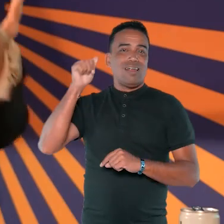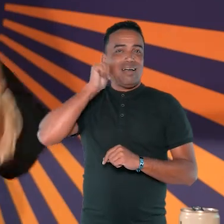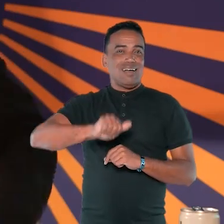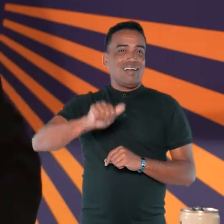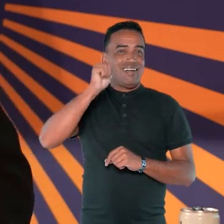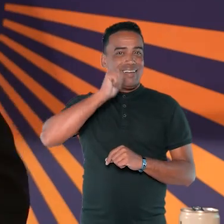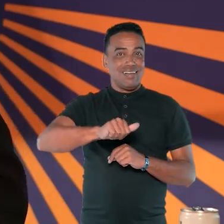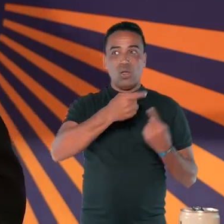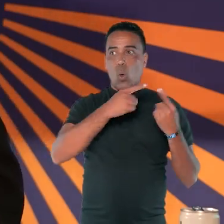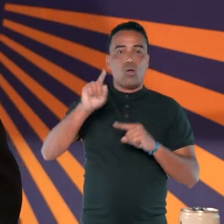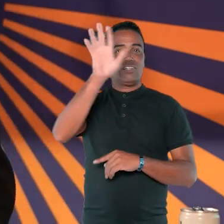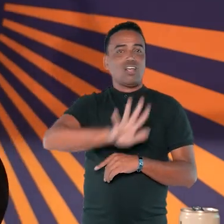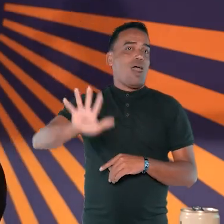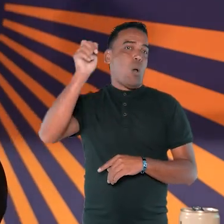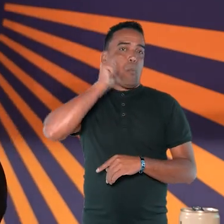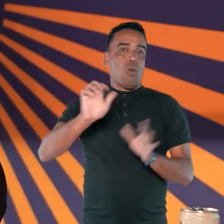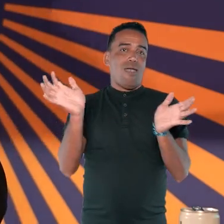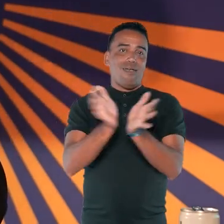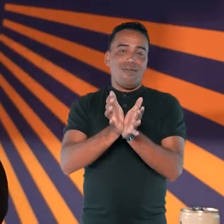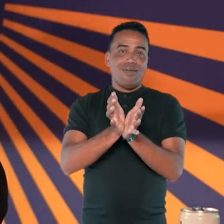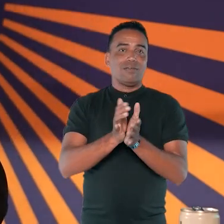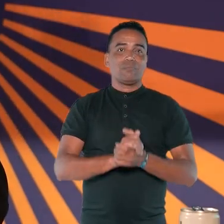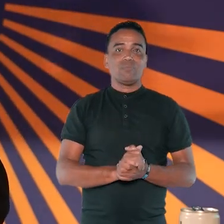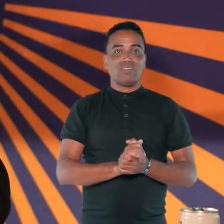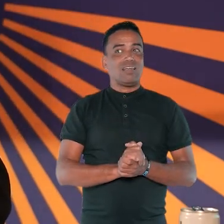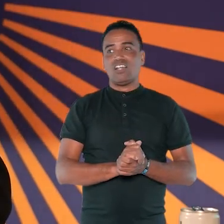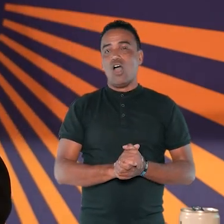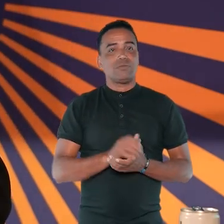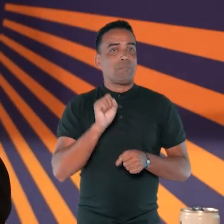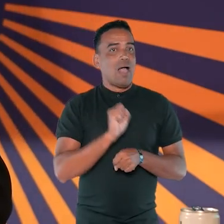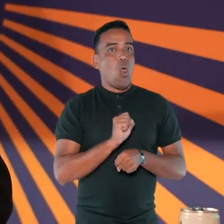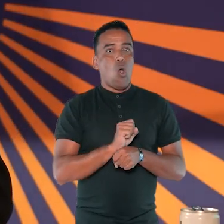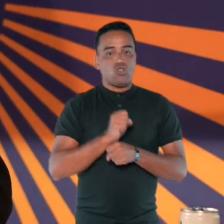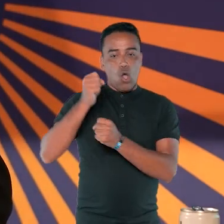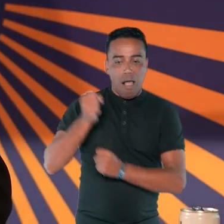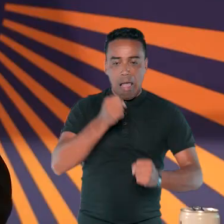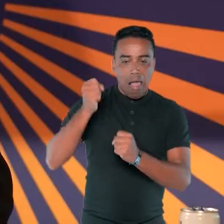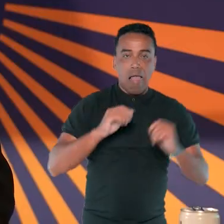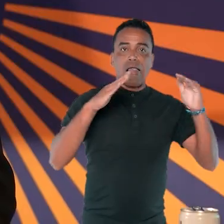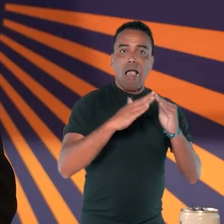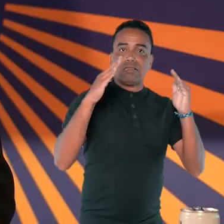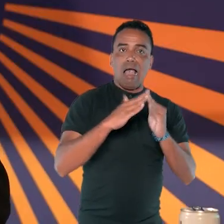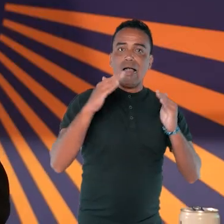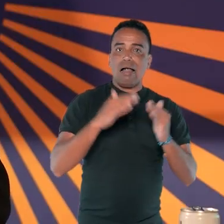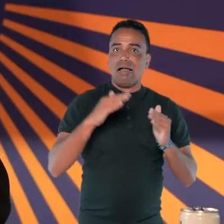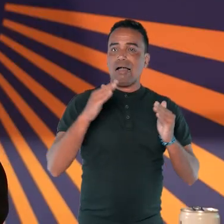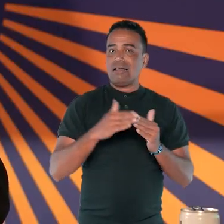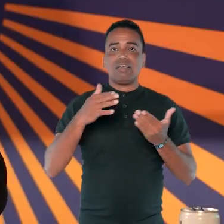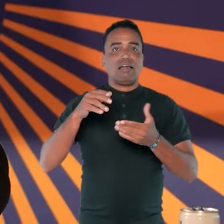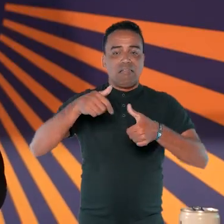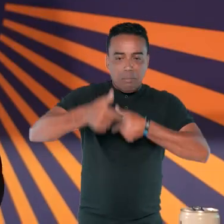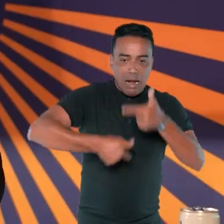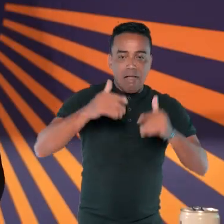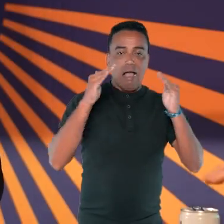contra as mulheres em geral. Deixamos de ser as gatas borralheiras, ou resolvemos que não queríamos ficar só no borralho,